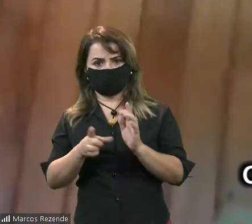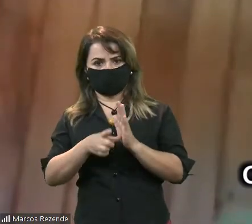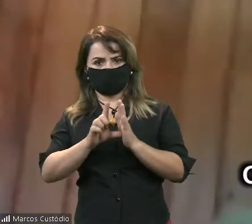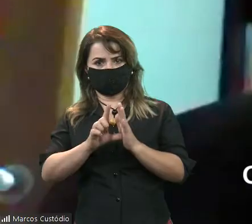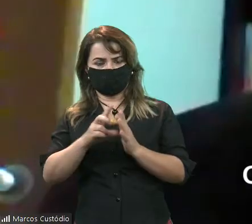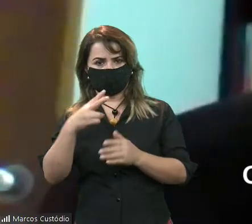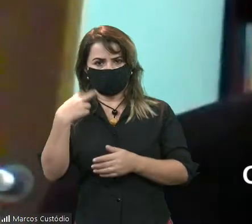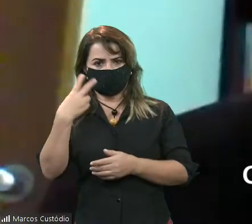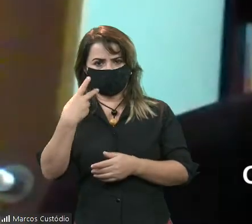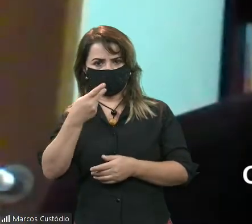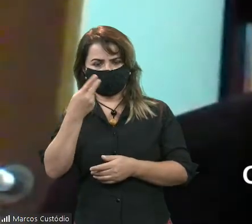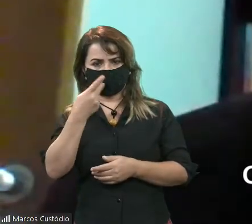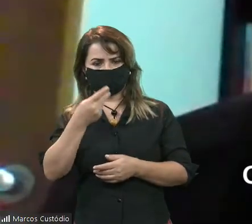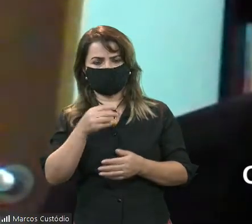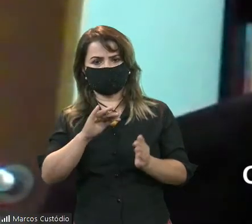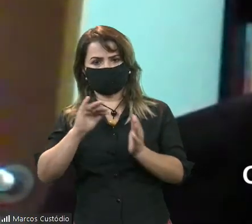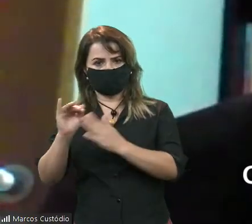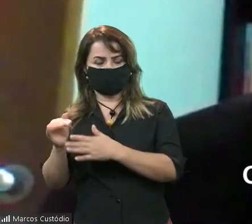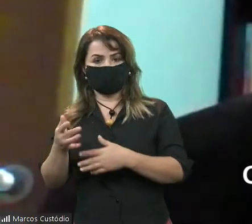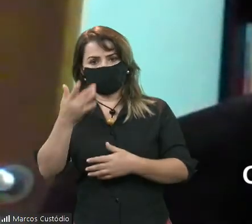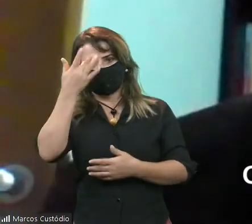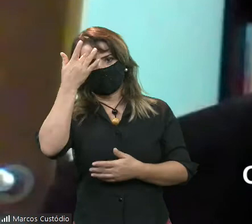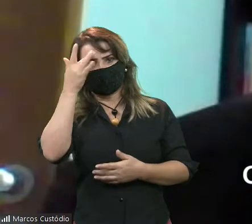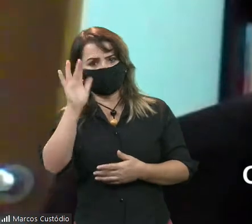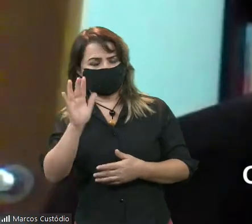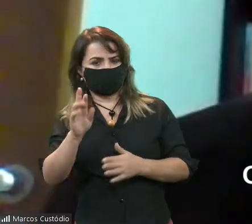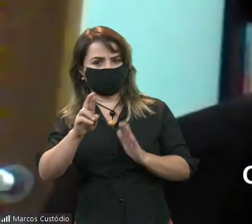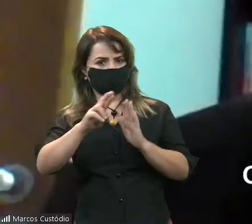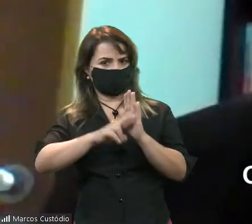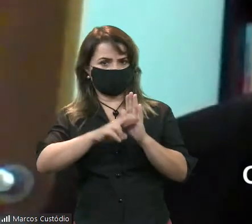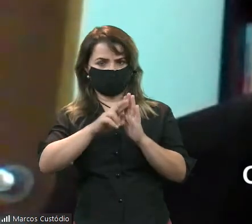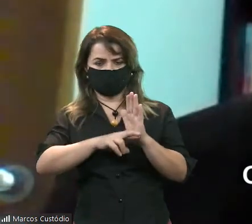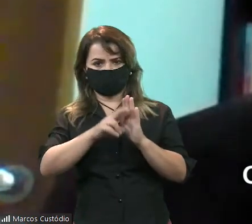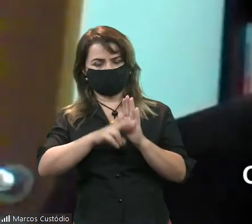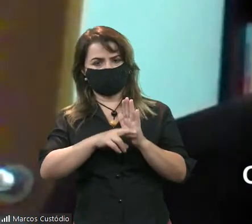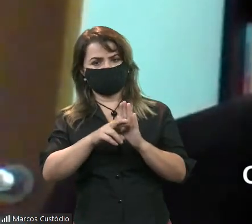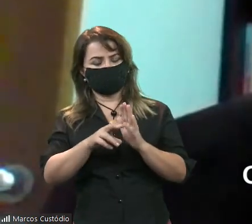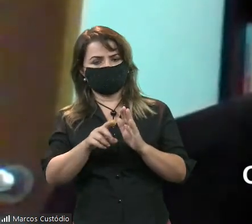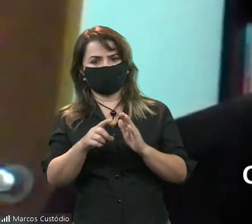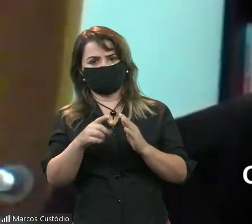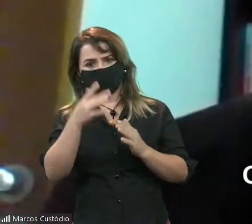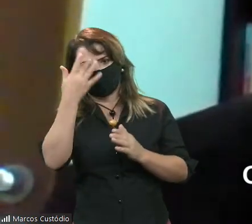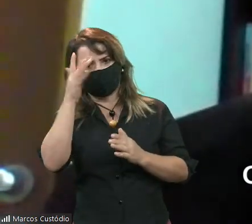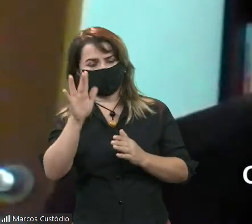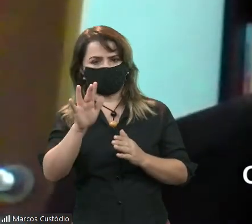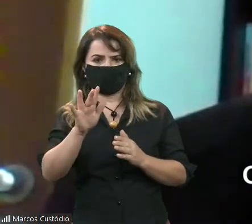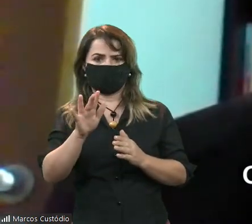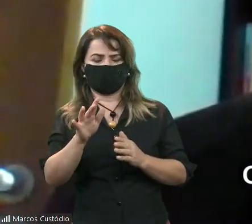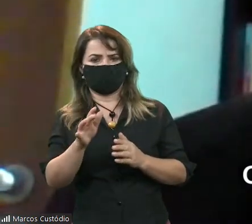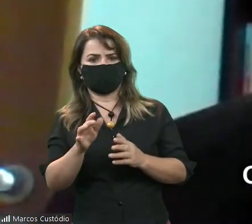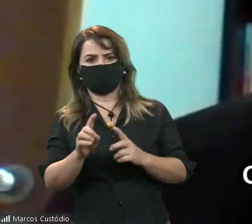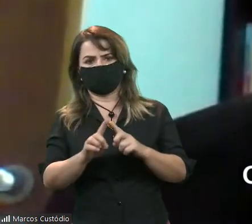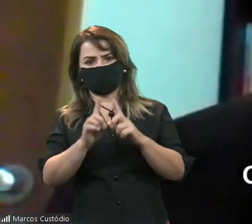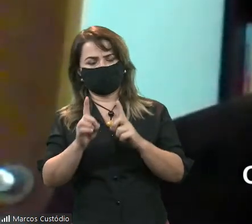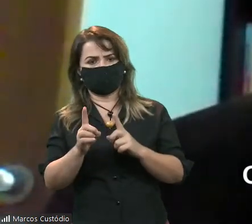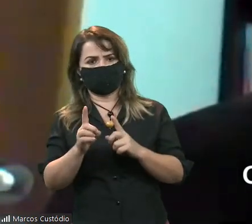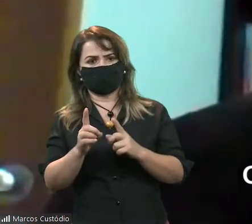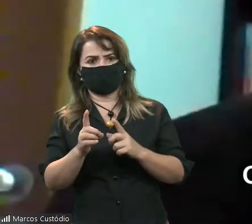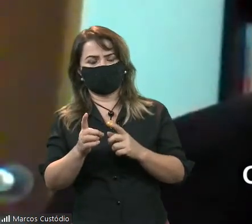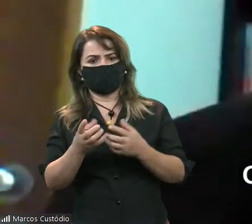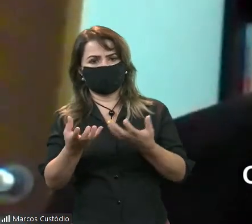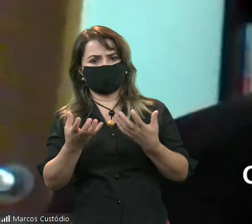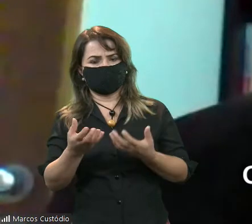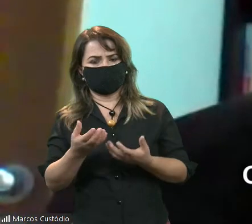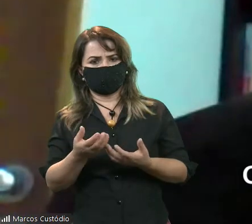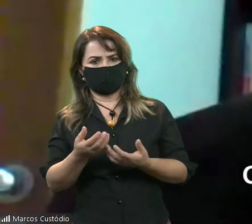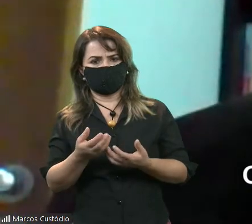Senhor presidente, eu não sei se é regimental, a possibilidade de cumular na